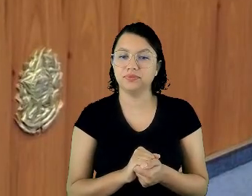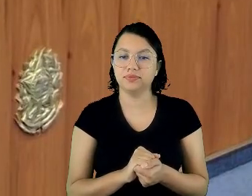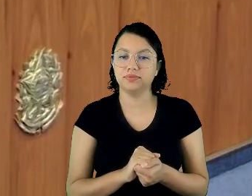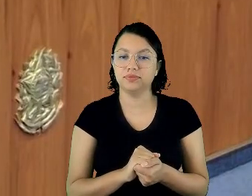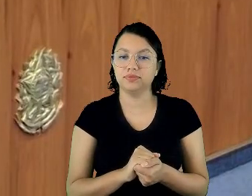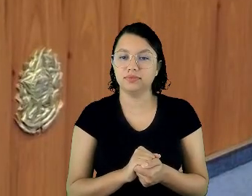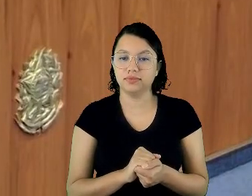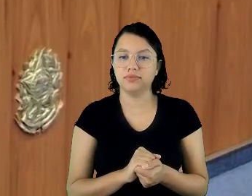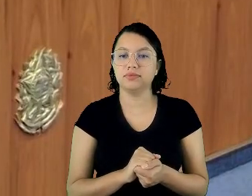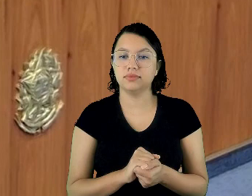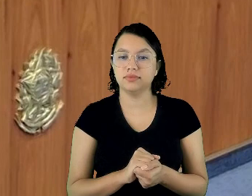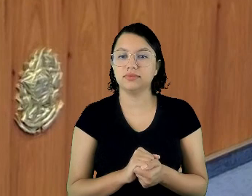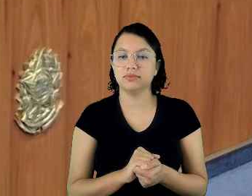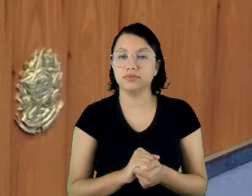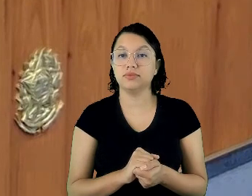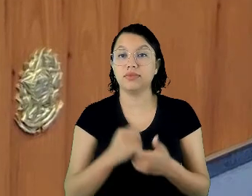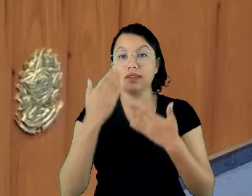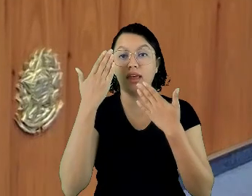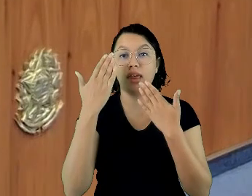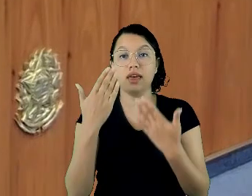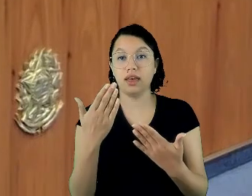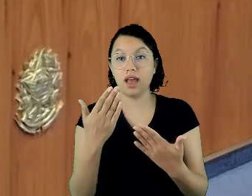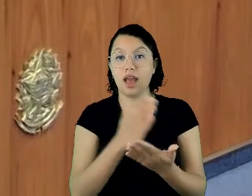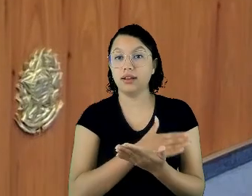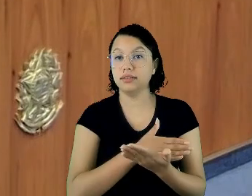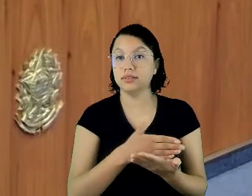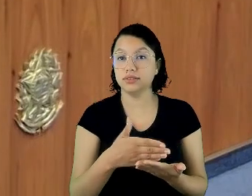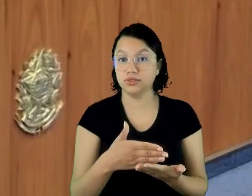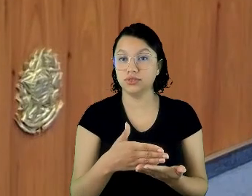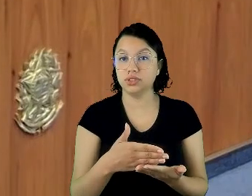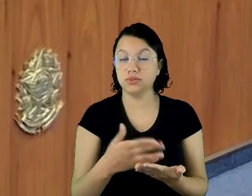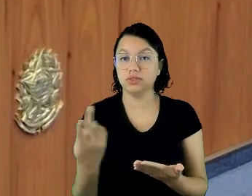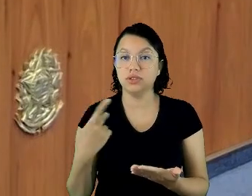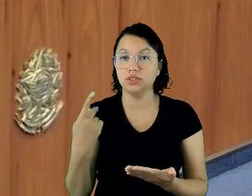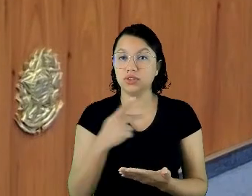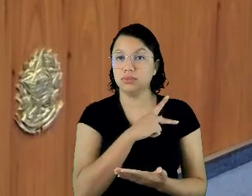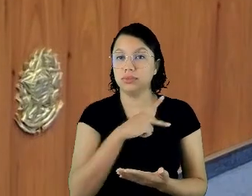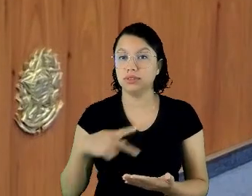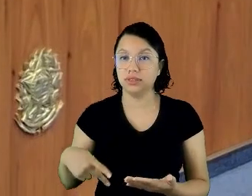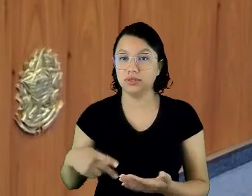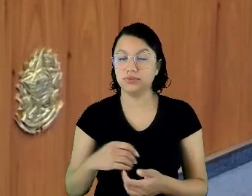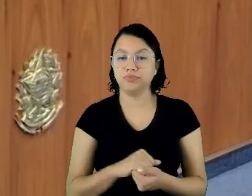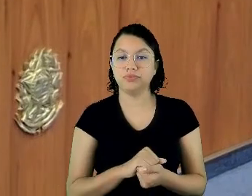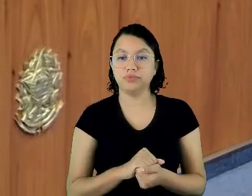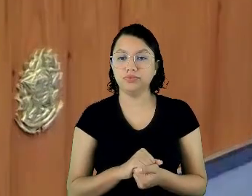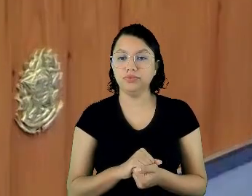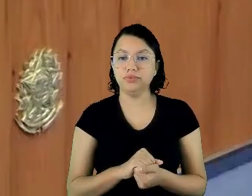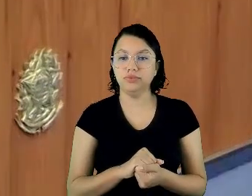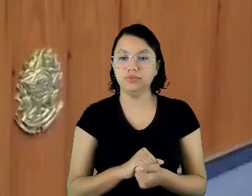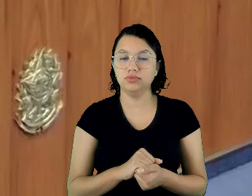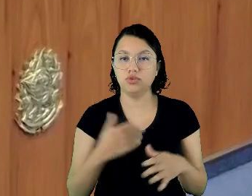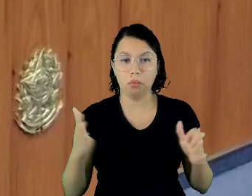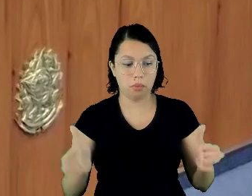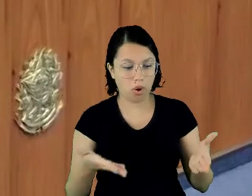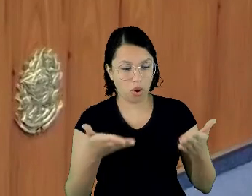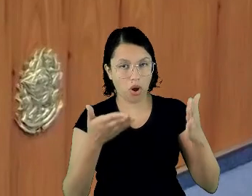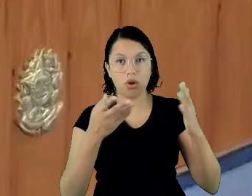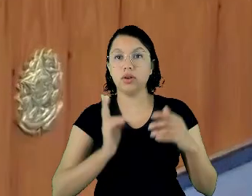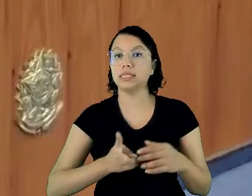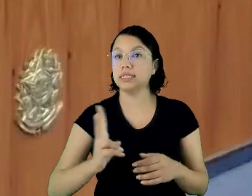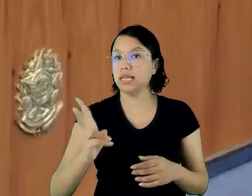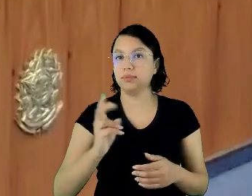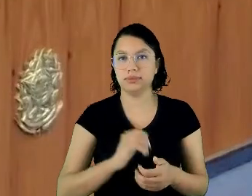enaltecer aqui a iniciativa da nossa presidente de promover sempre